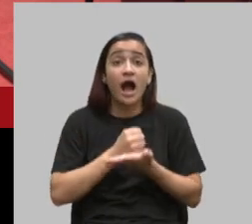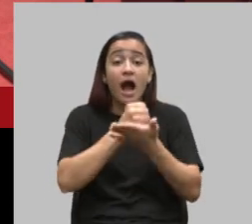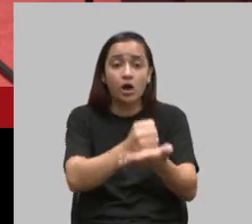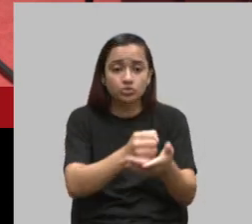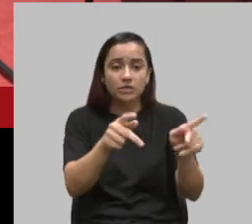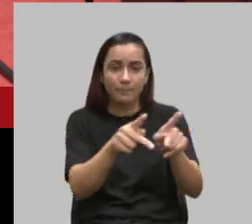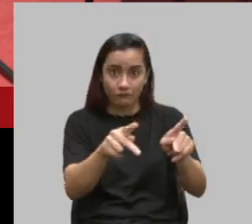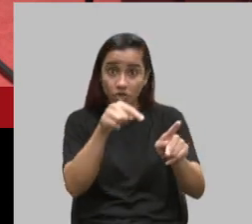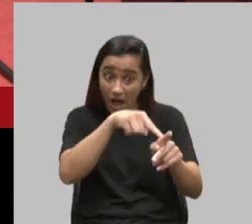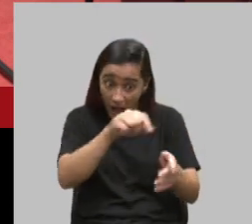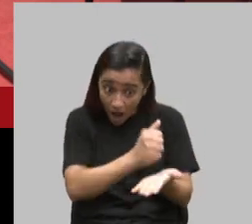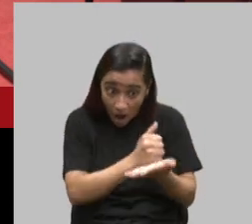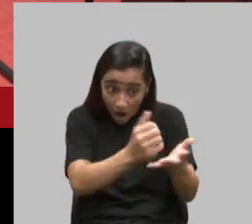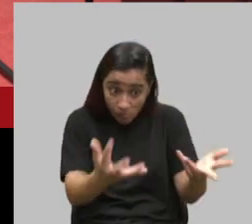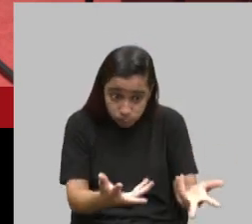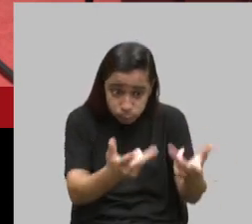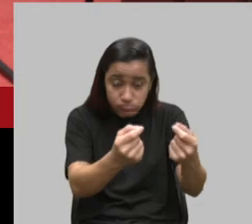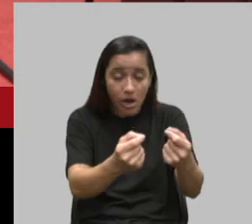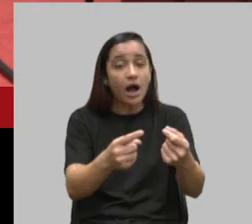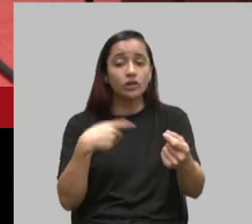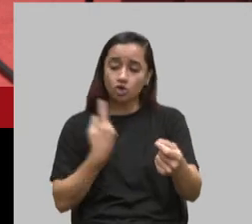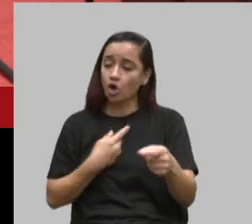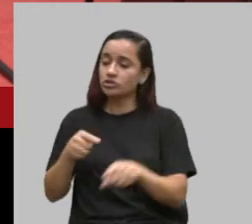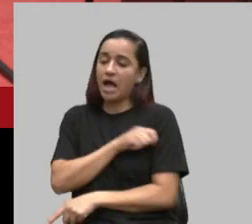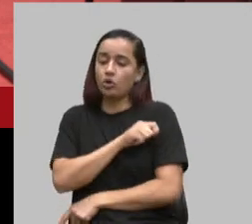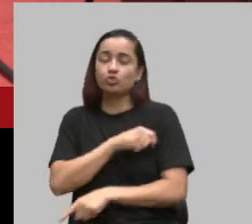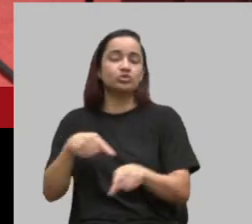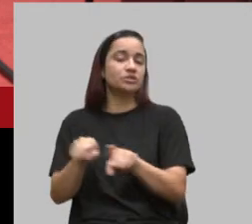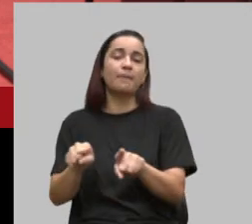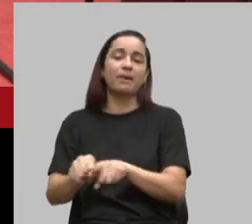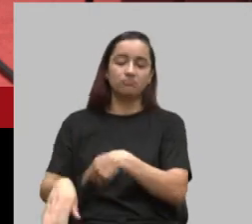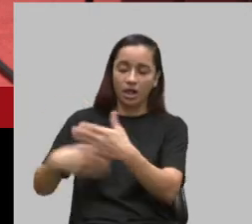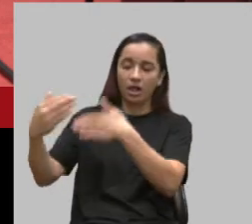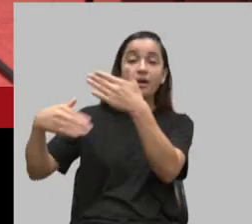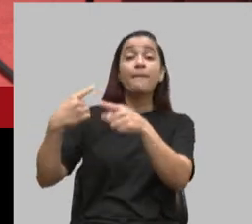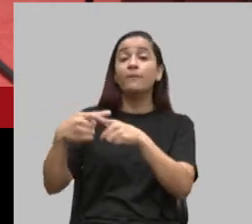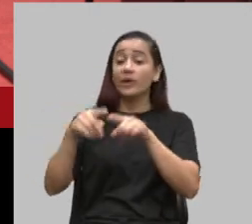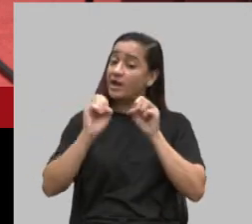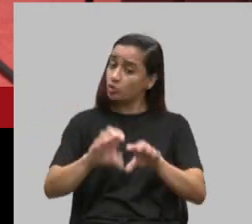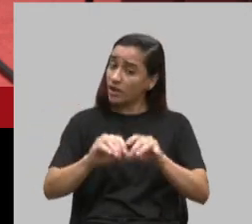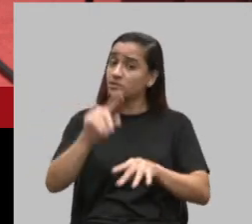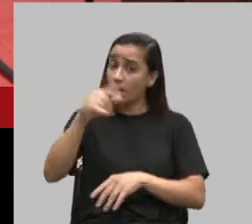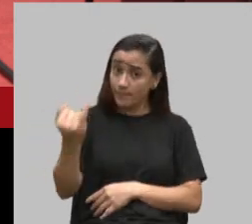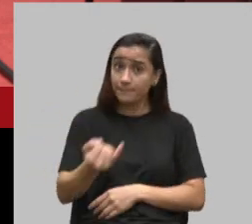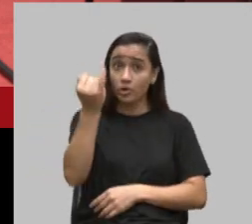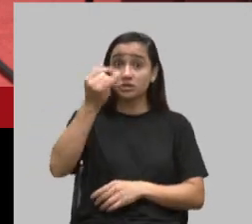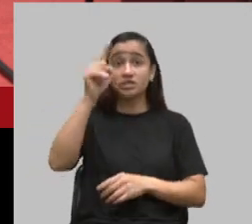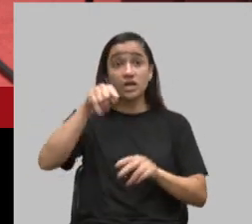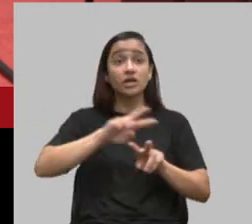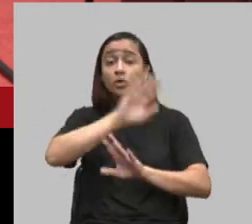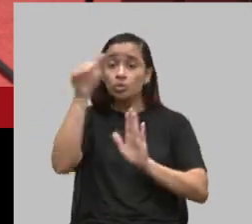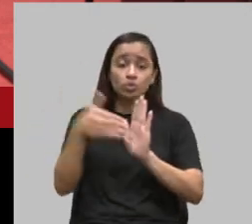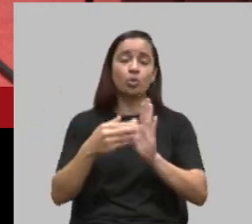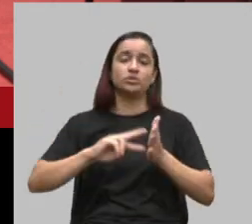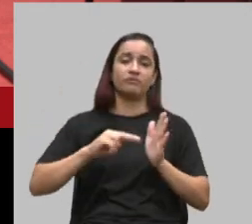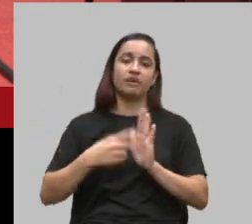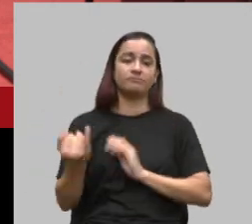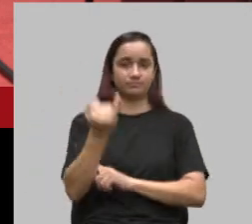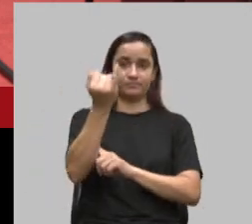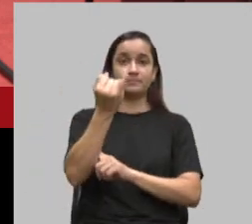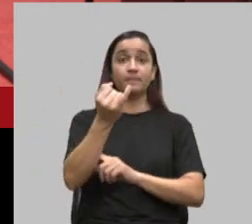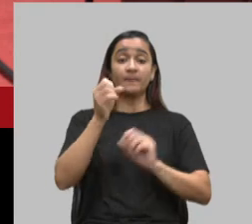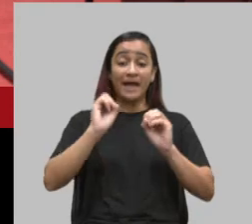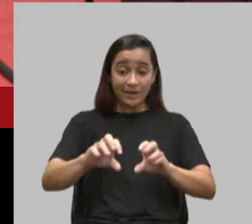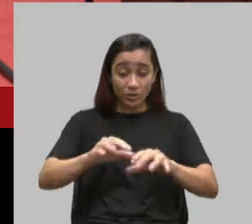os professores nós estamos ajudando nós estudantes porque a educação importa a educação é a raiz de tudo e uma educação de qualidade não